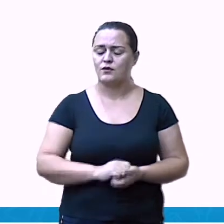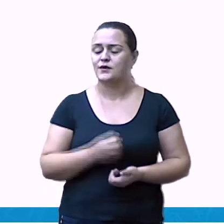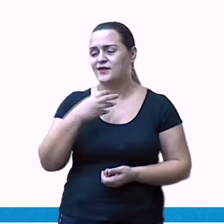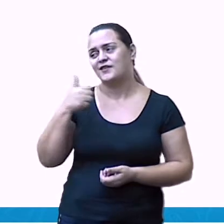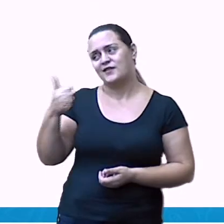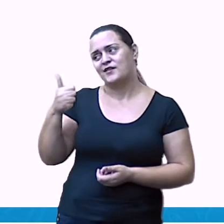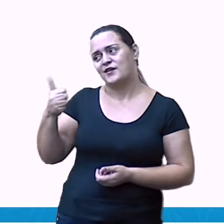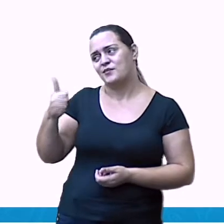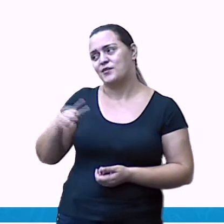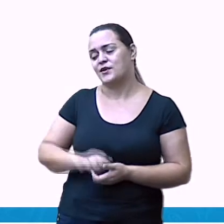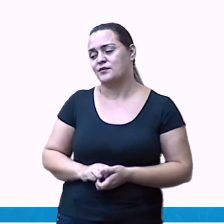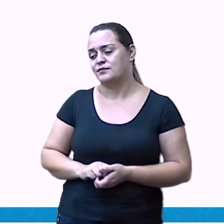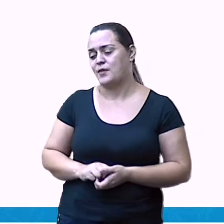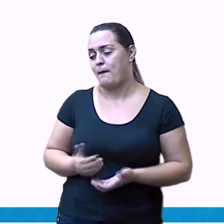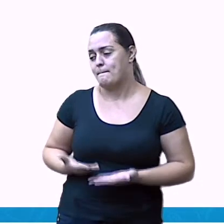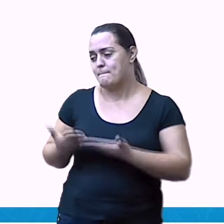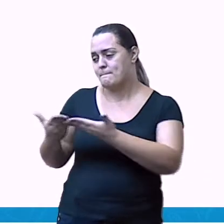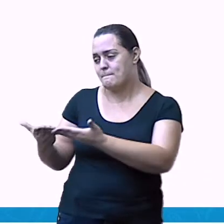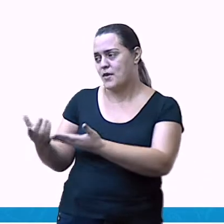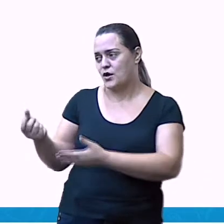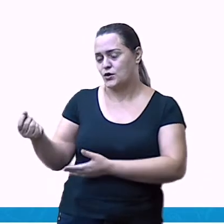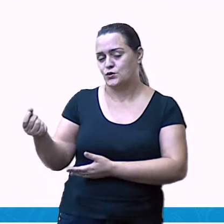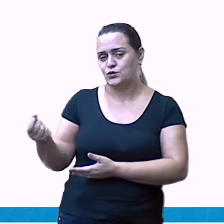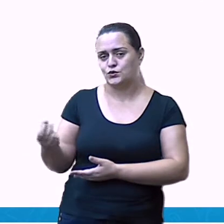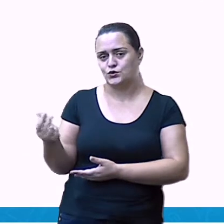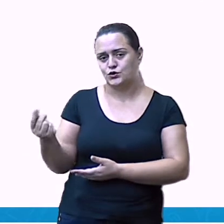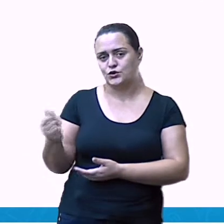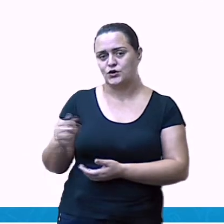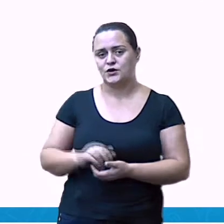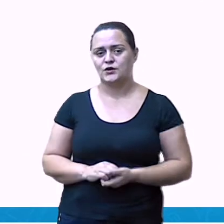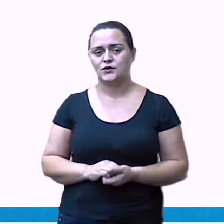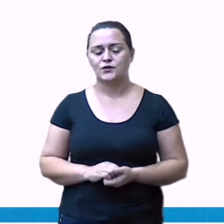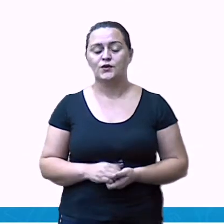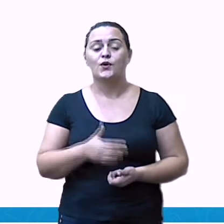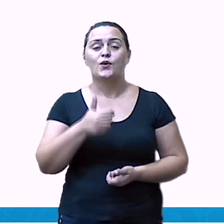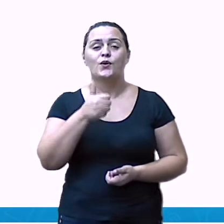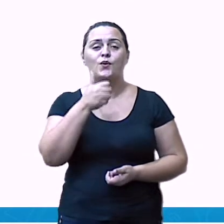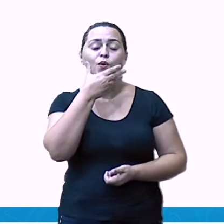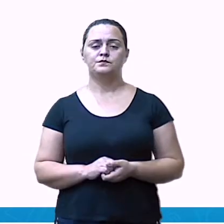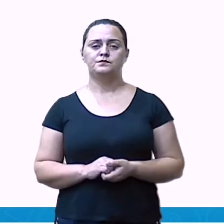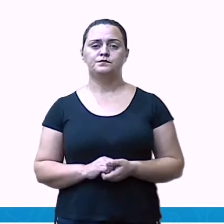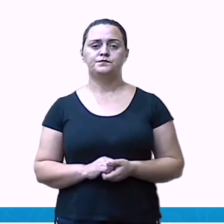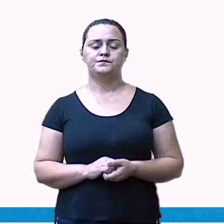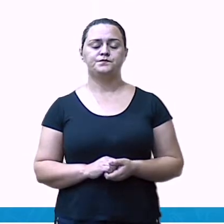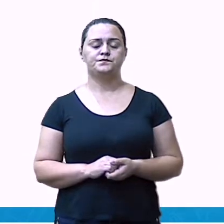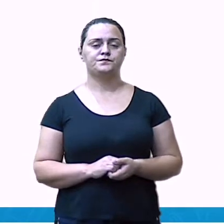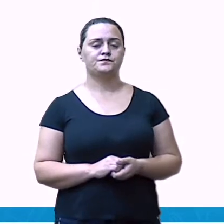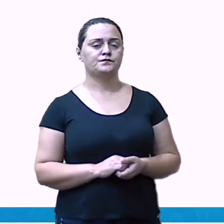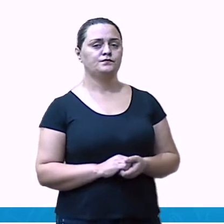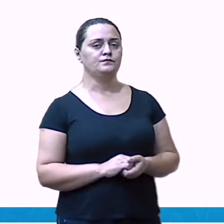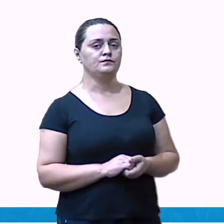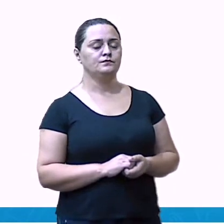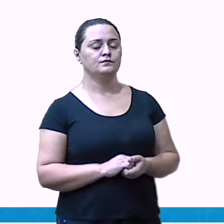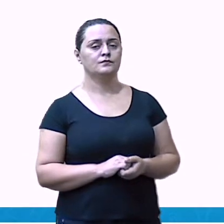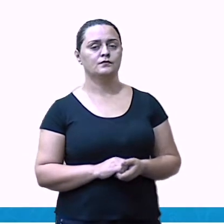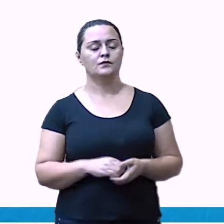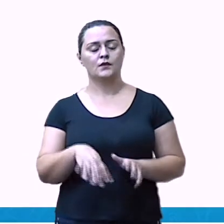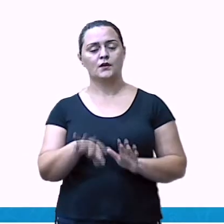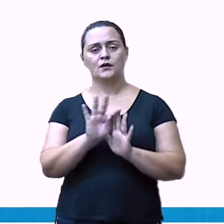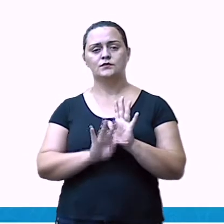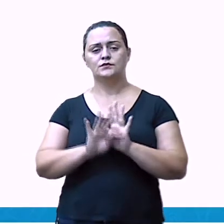bem, tome o dinheiro. E o avô voltou a ler o jornal. É um texto